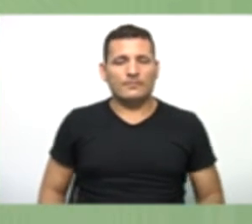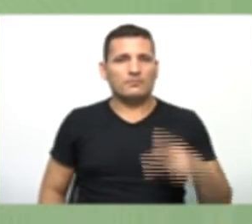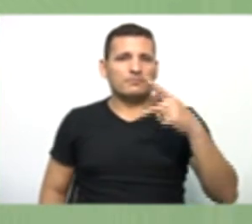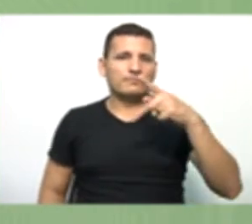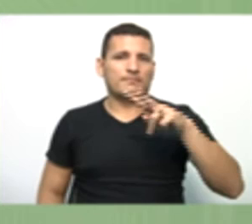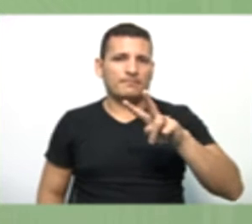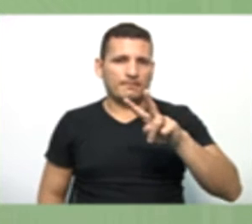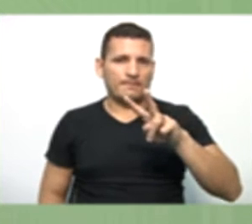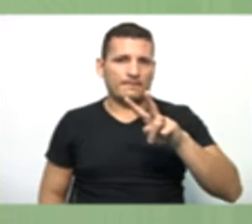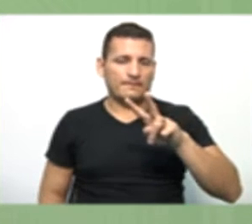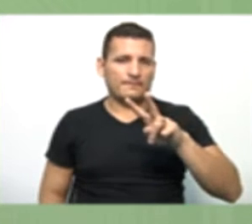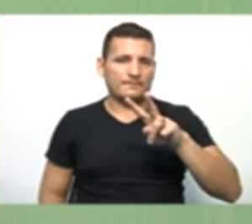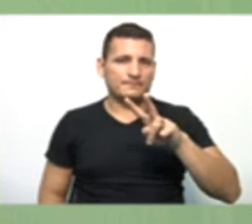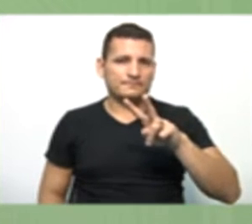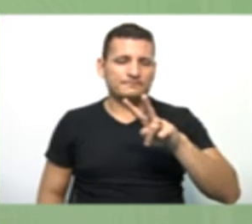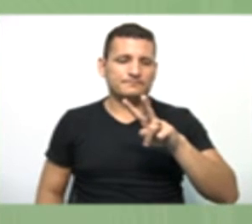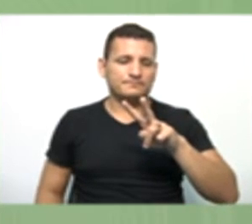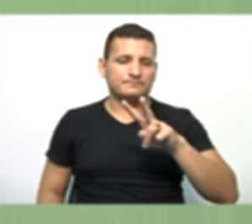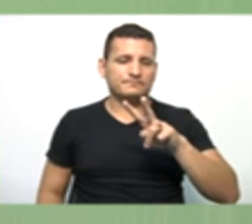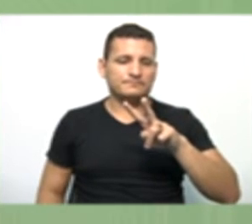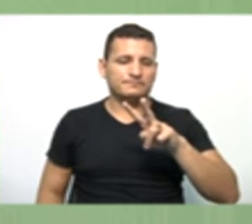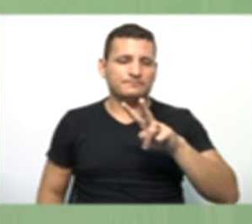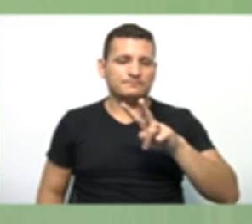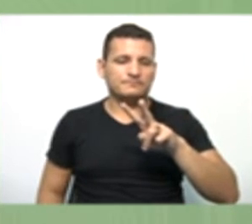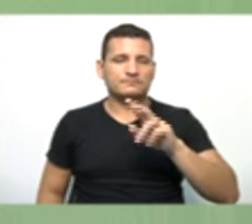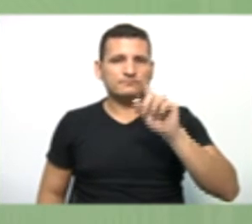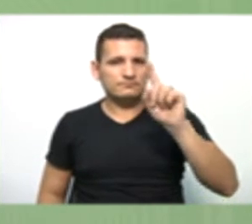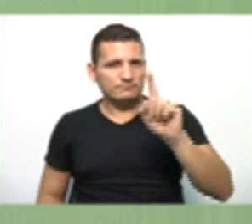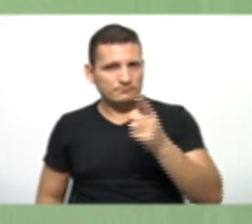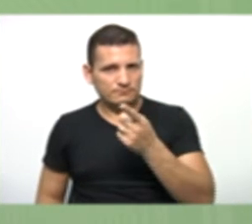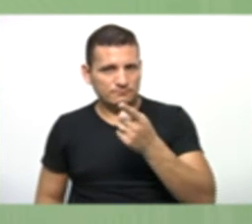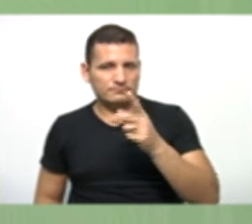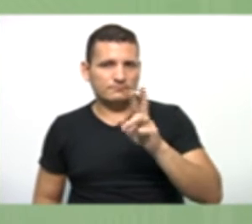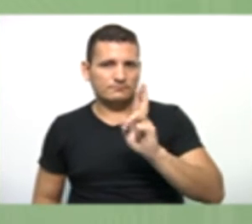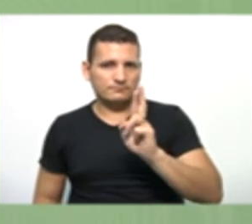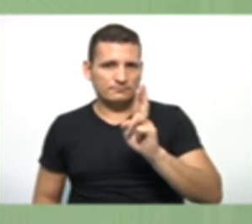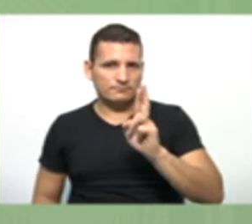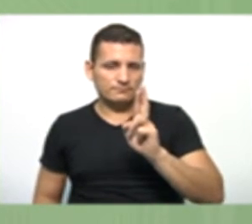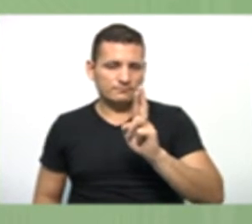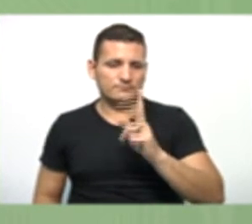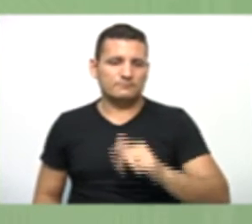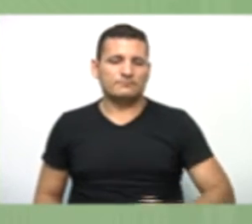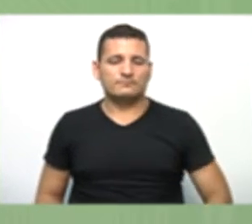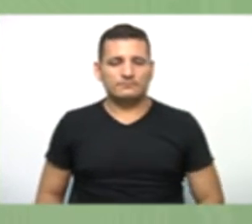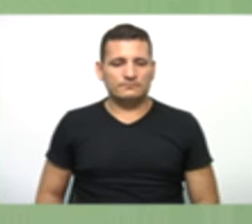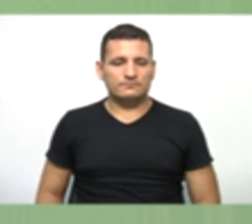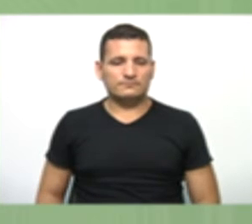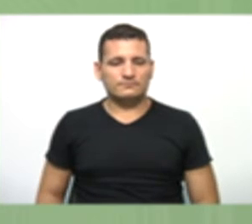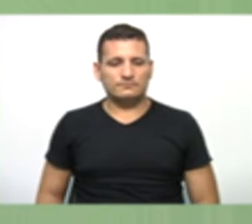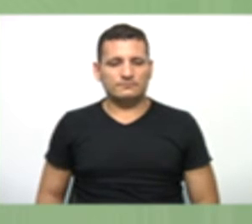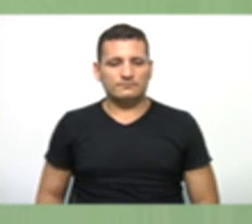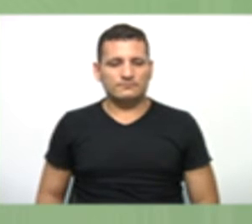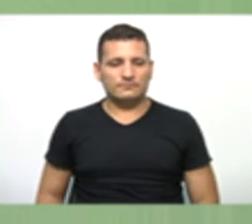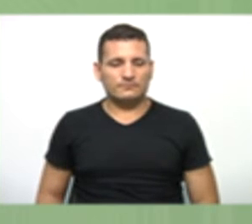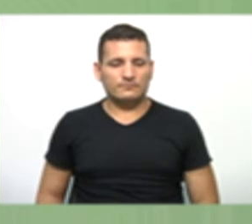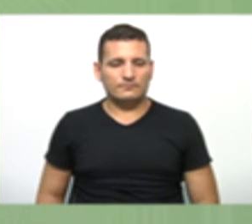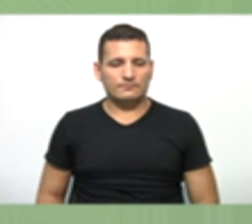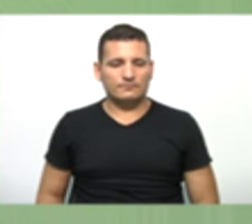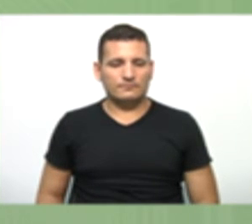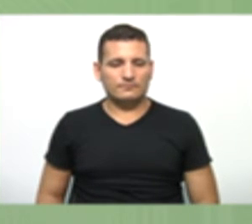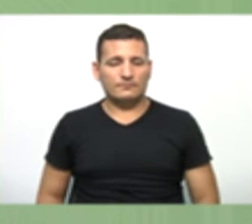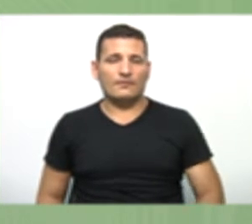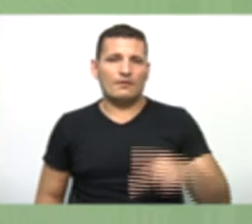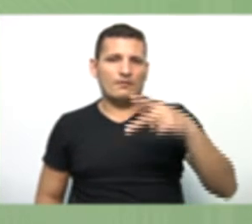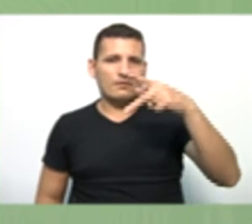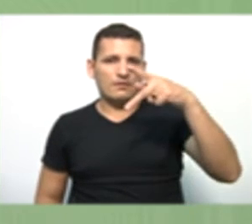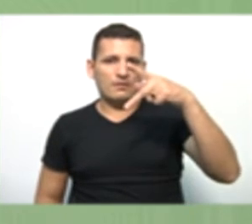PV? O valor inicial da operação, R$1.000. Pronto. R$1.000. Quem é